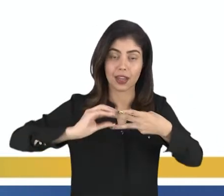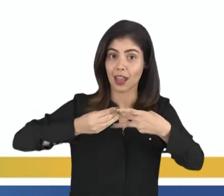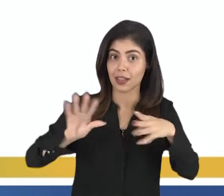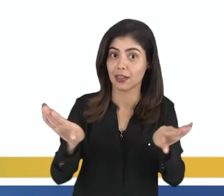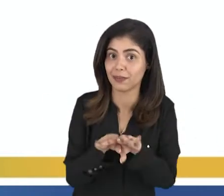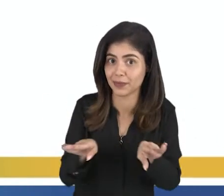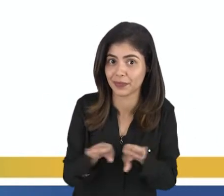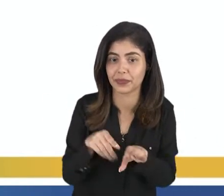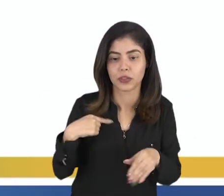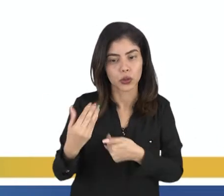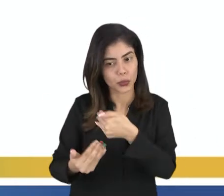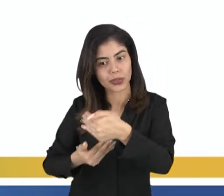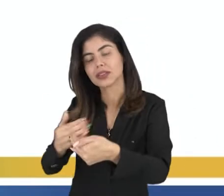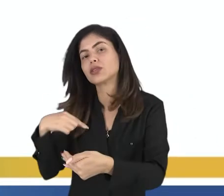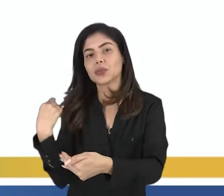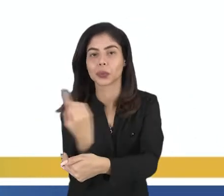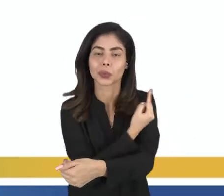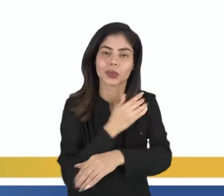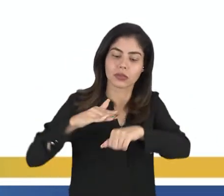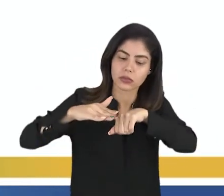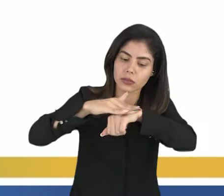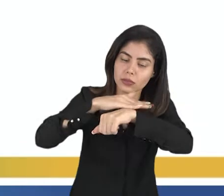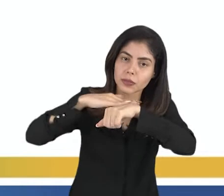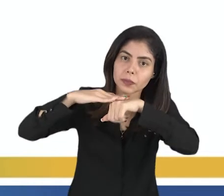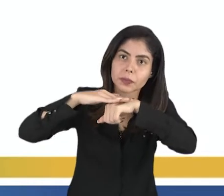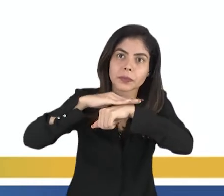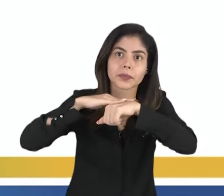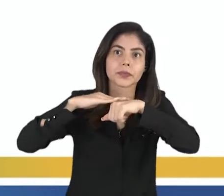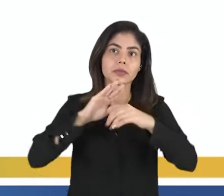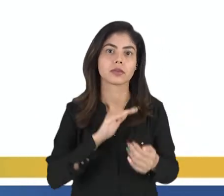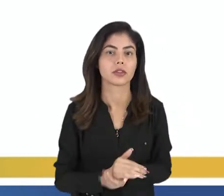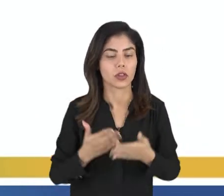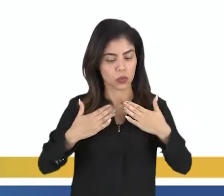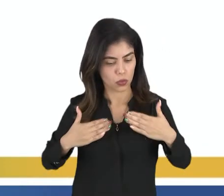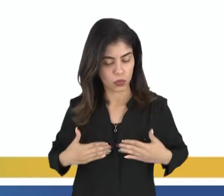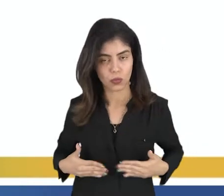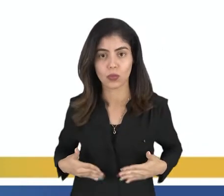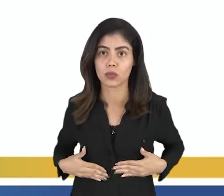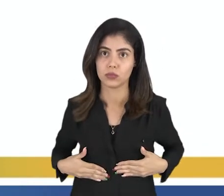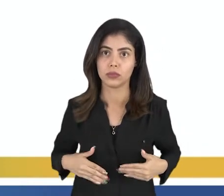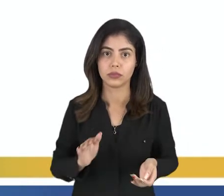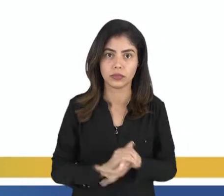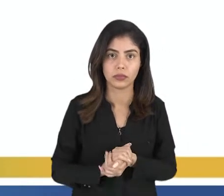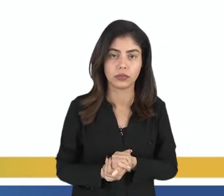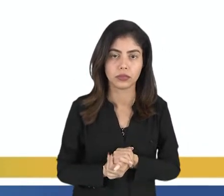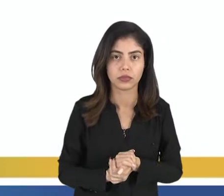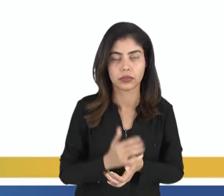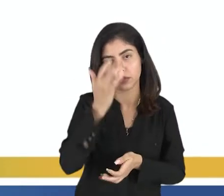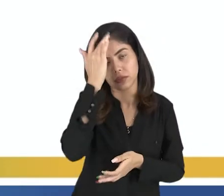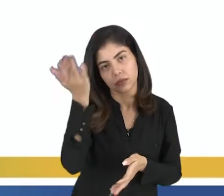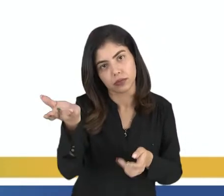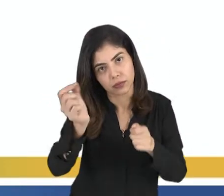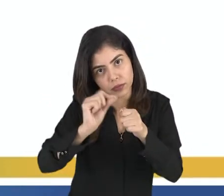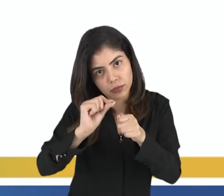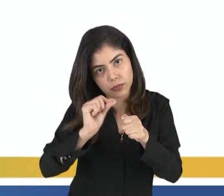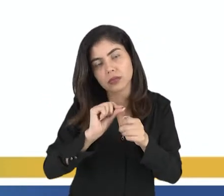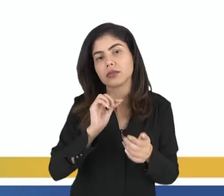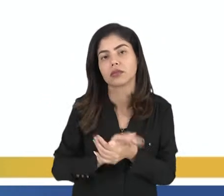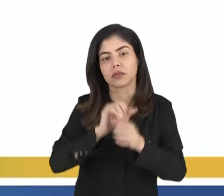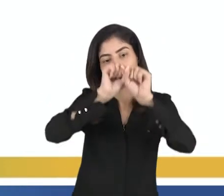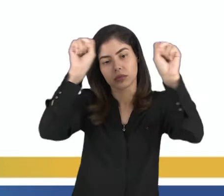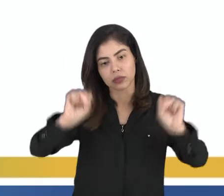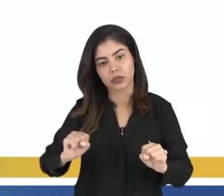processo é o que faz com que os nossos tecidos sejam irrigados, os nossos órgãos sejam irrigados e faça com que o